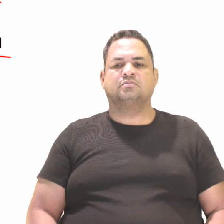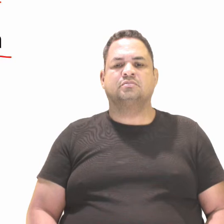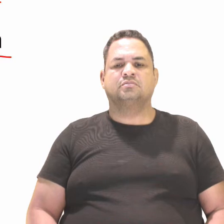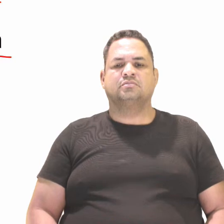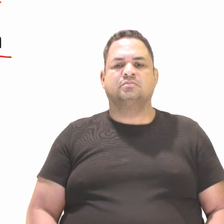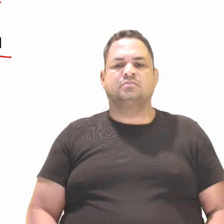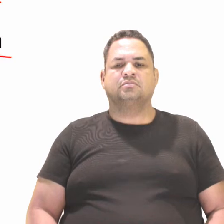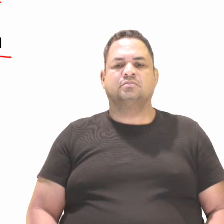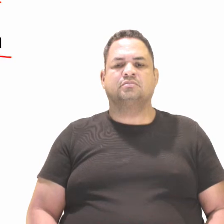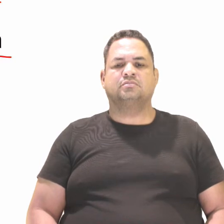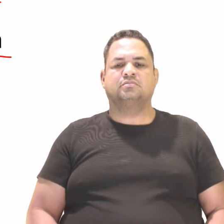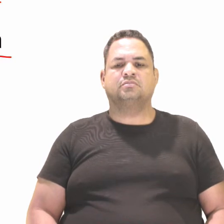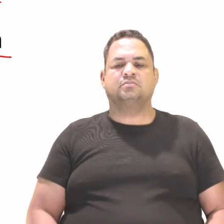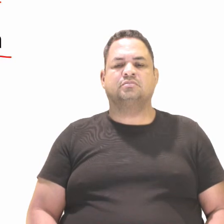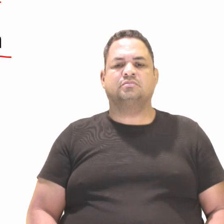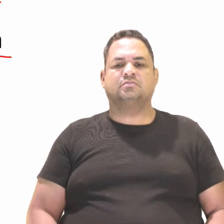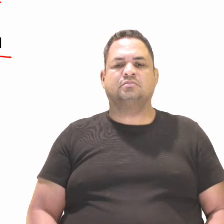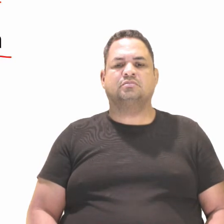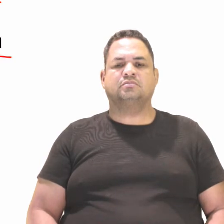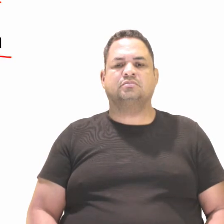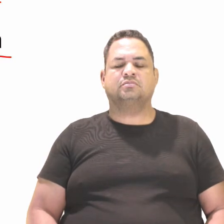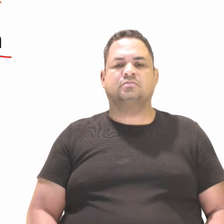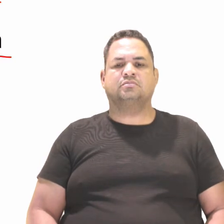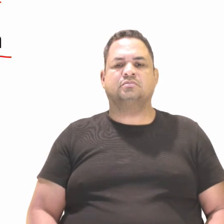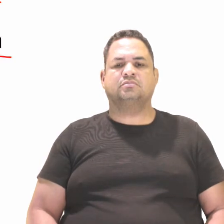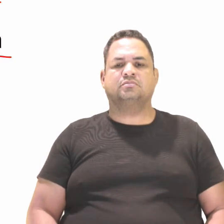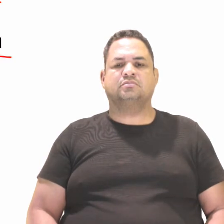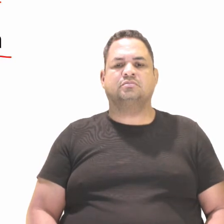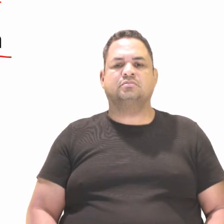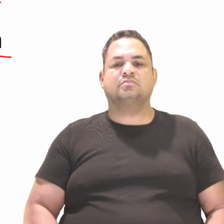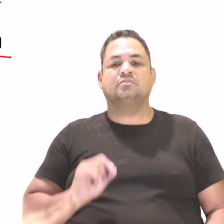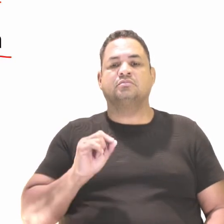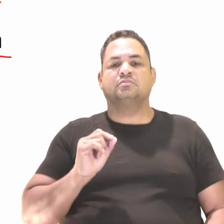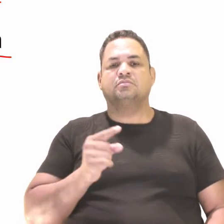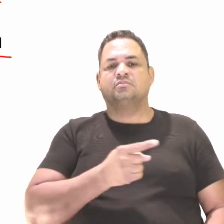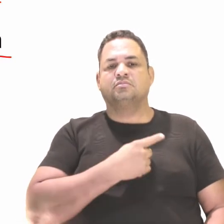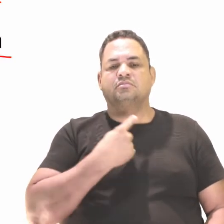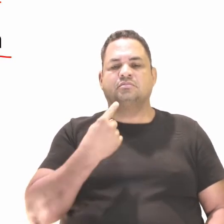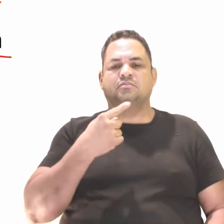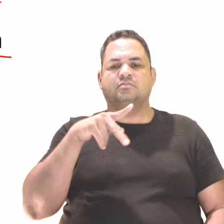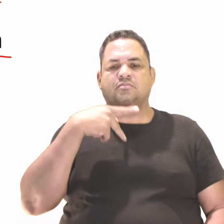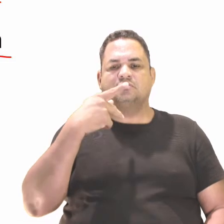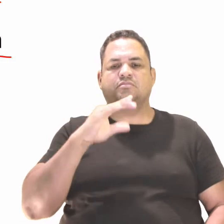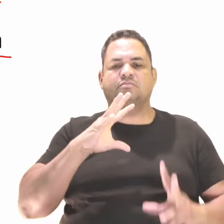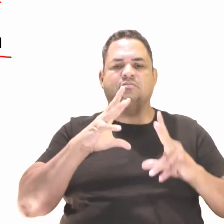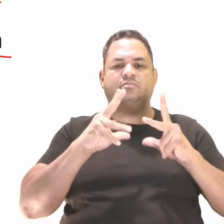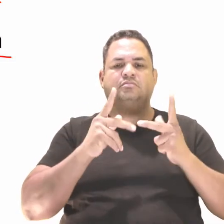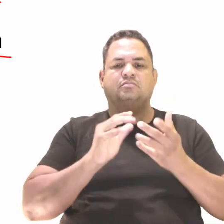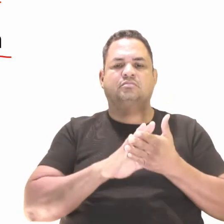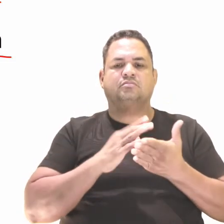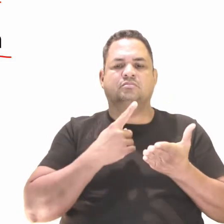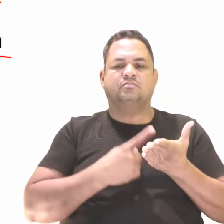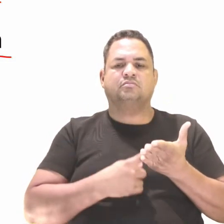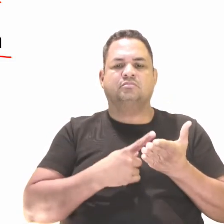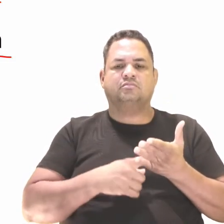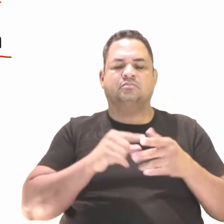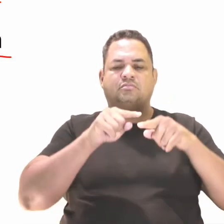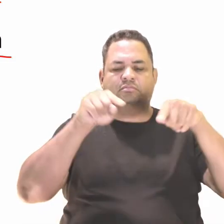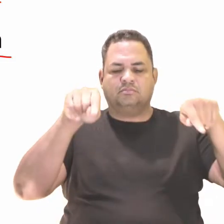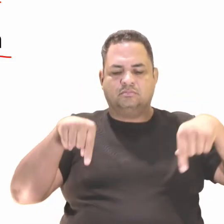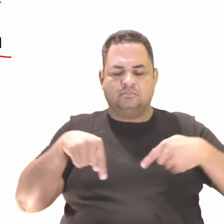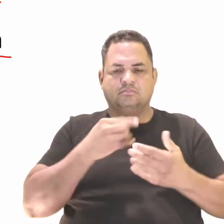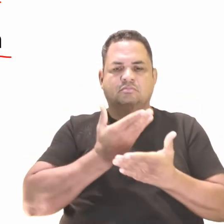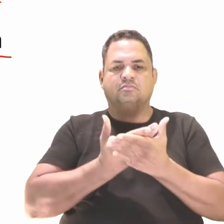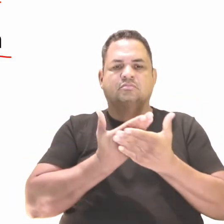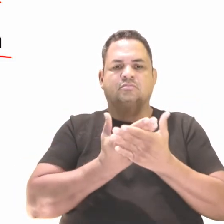I take a rain check on that? E aí, de acordo com o que eu falei, todo mundo deve concordar aí na sala de aula que